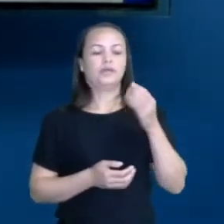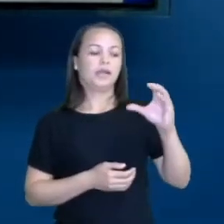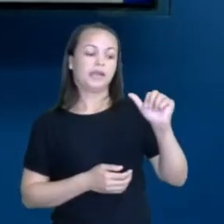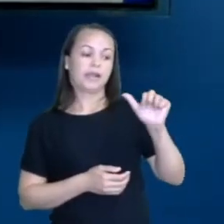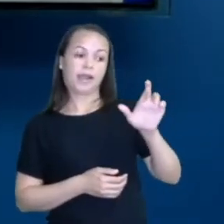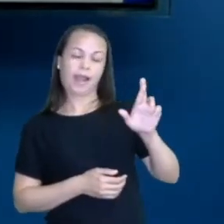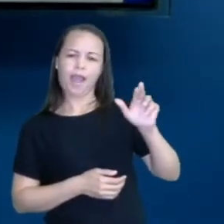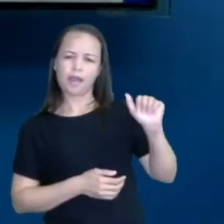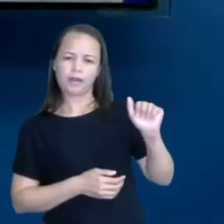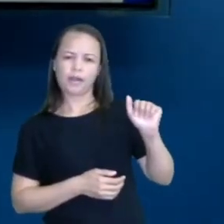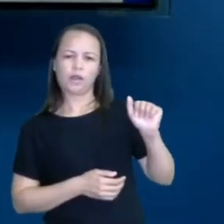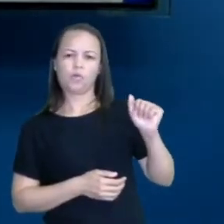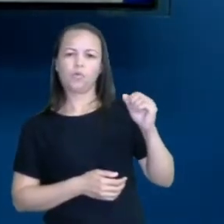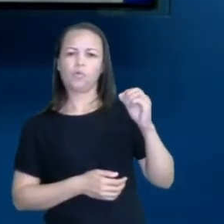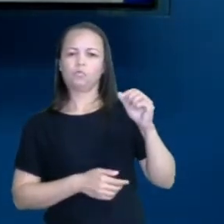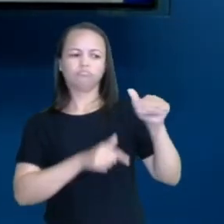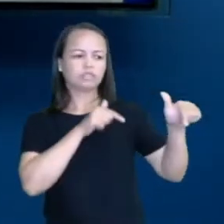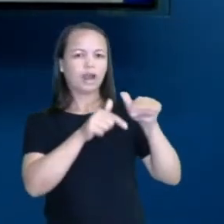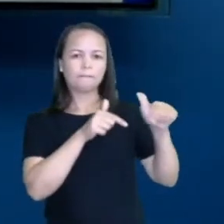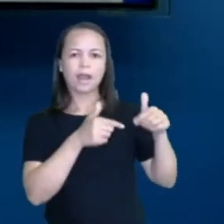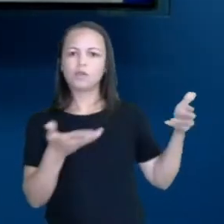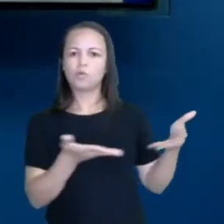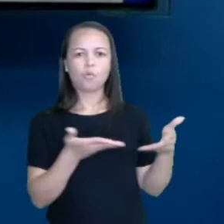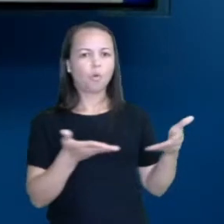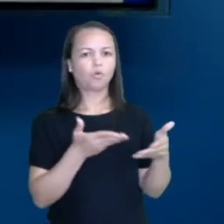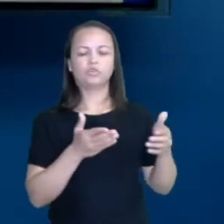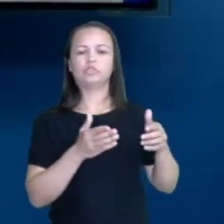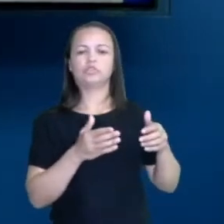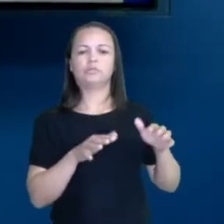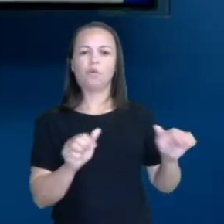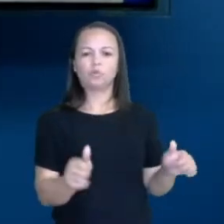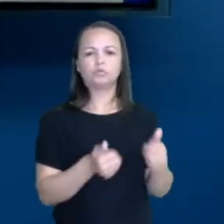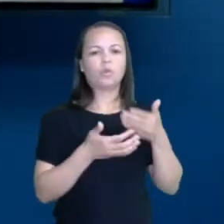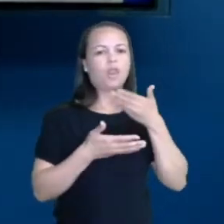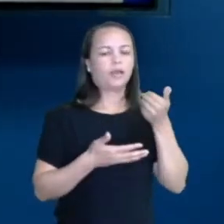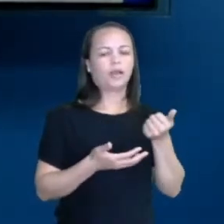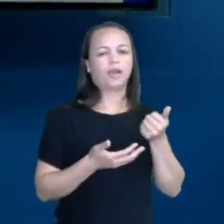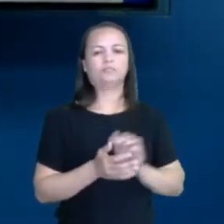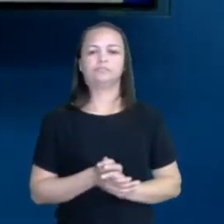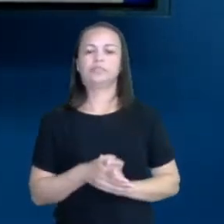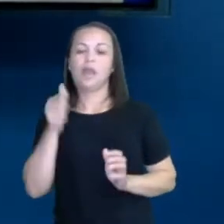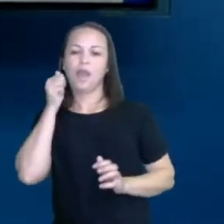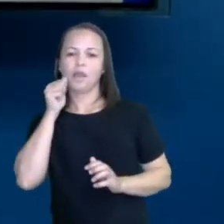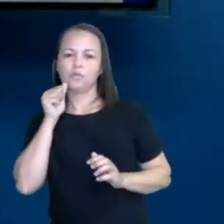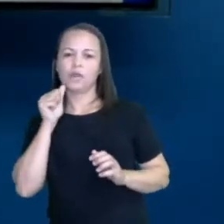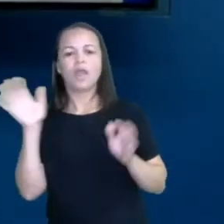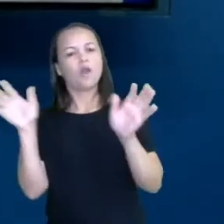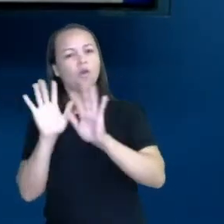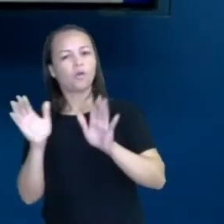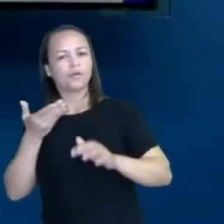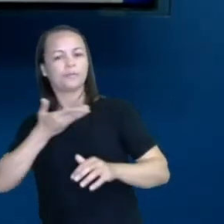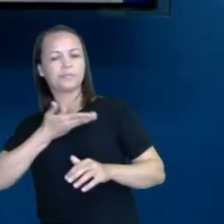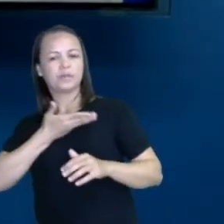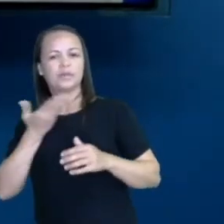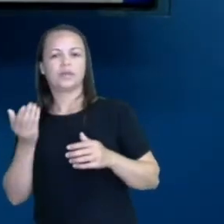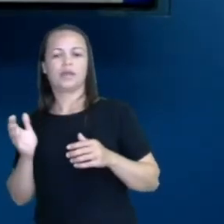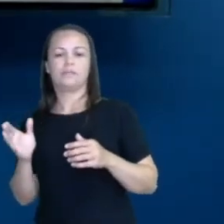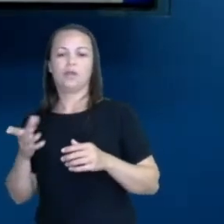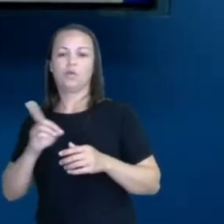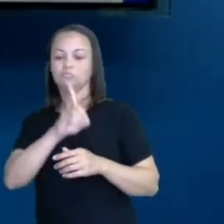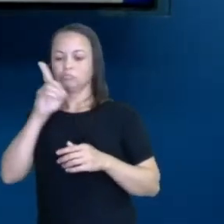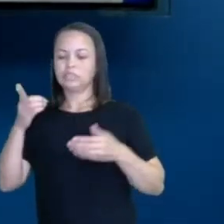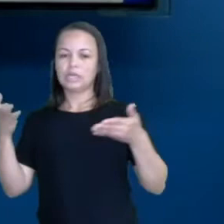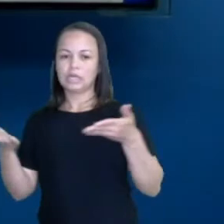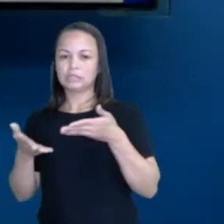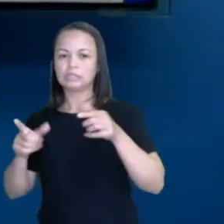o trampo hoje foi muito maneiro. A mulher: oi, amiga, meu dia de trabalho hoje foi ótimo.